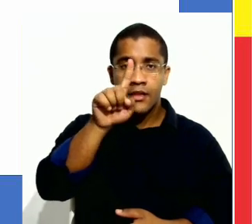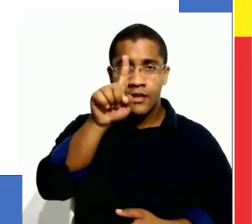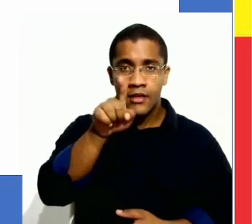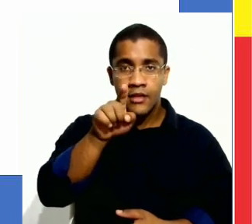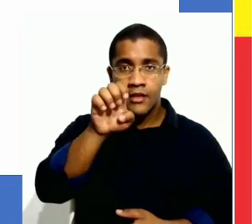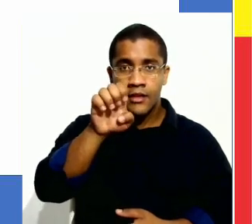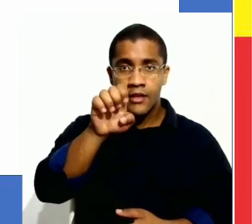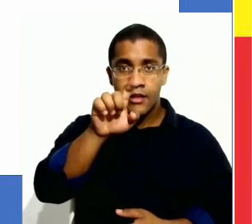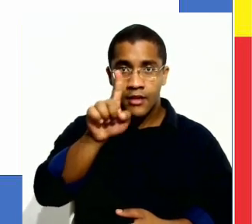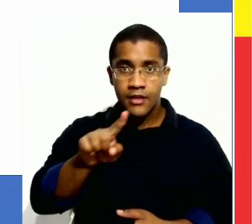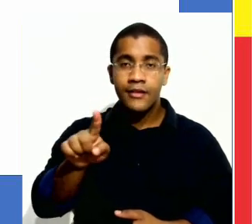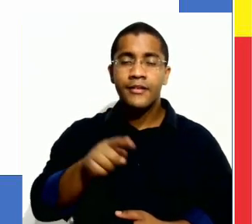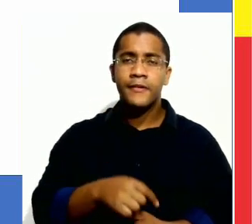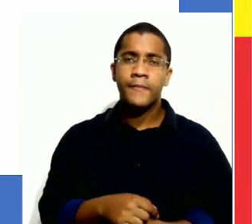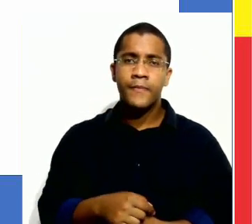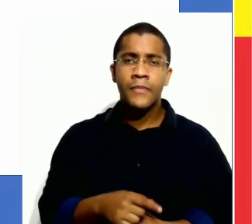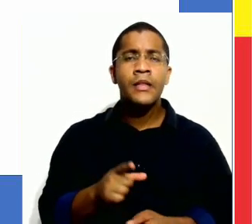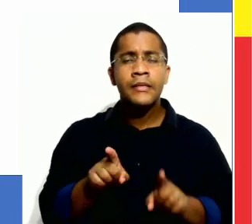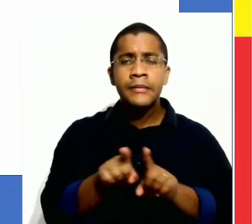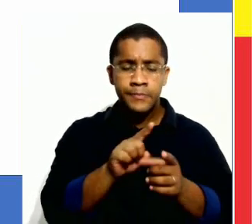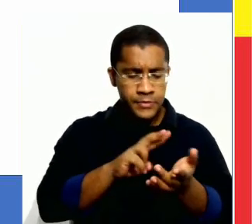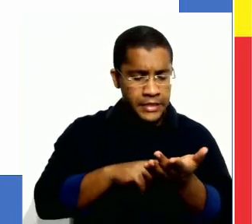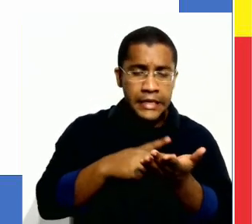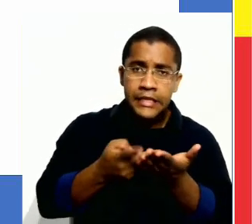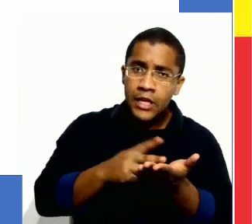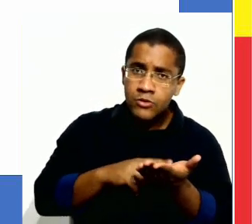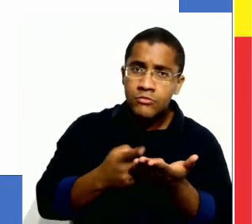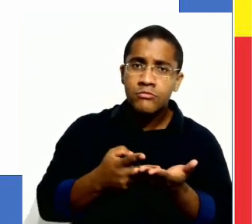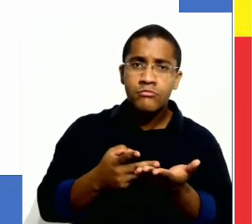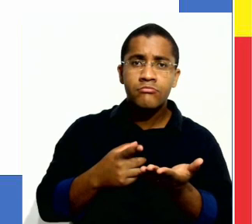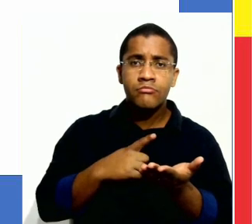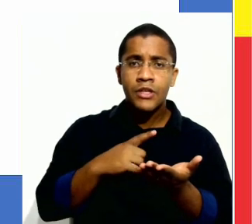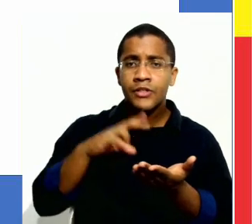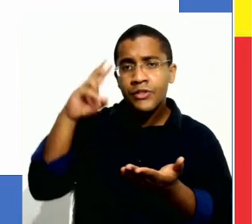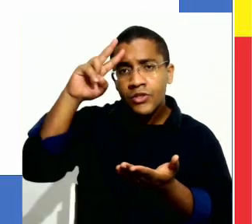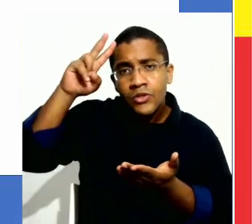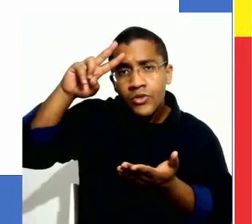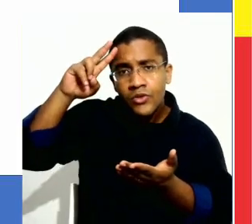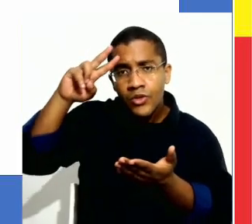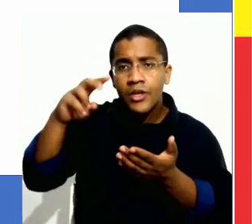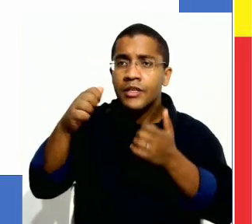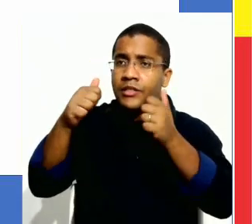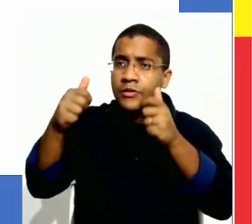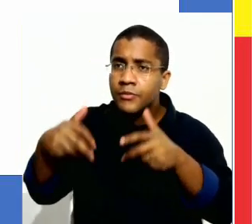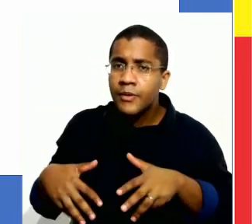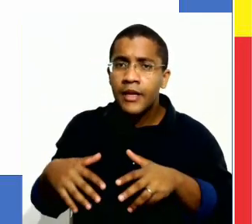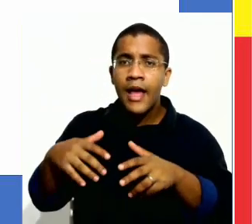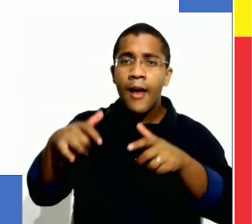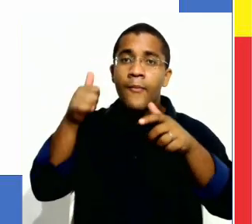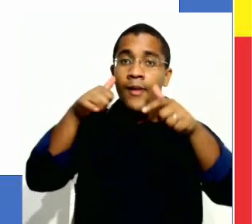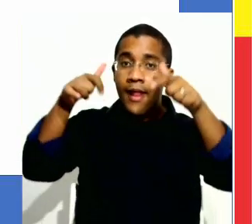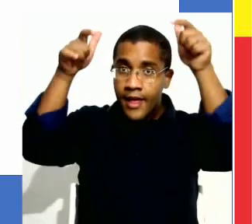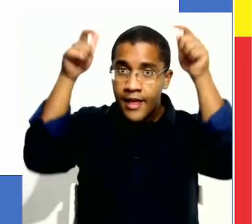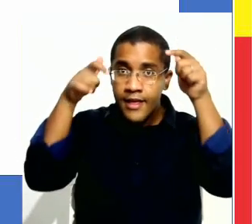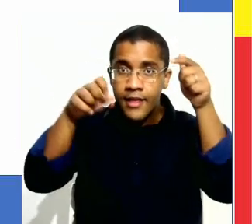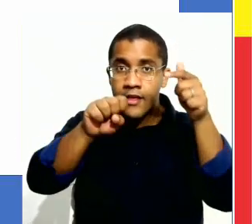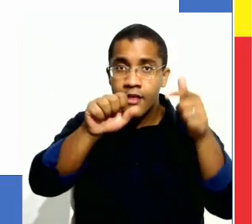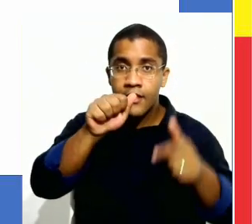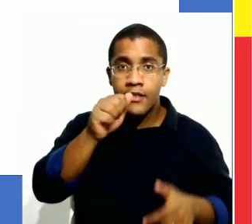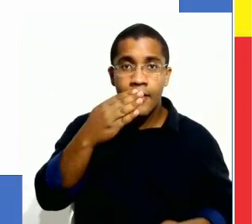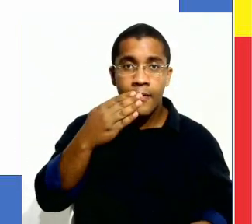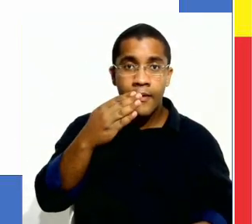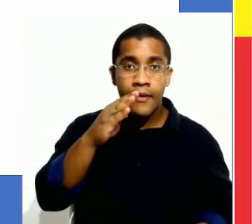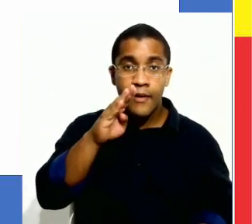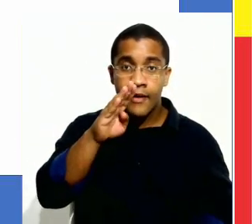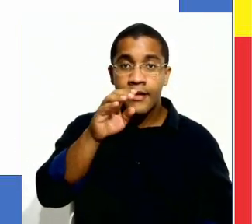Etíope, com suas tradições, a história milenar que remonta à Rainha de Sabá e